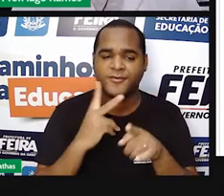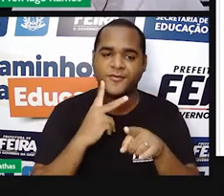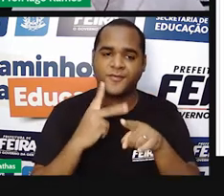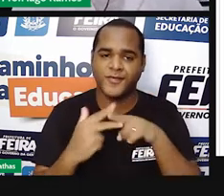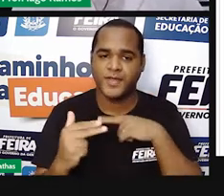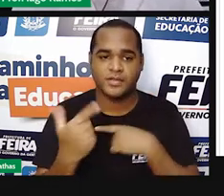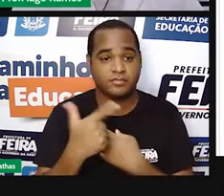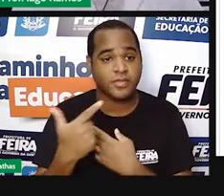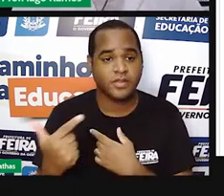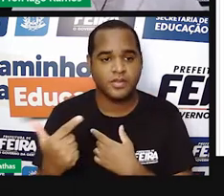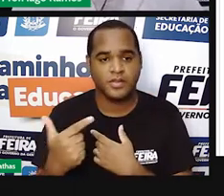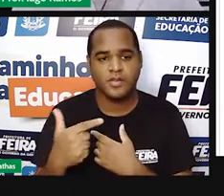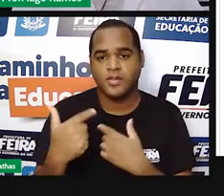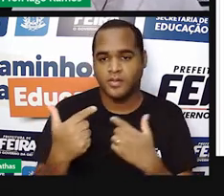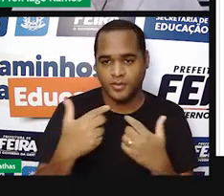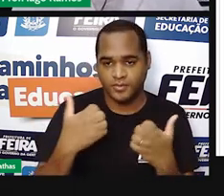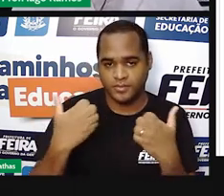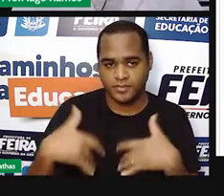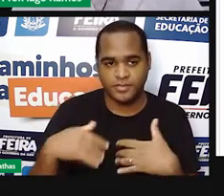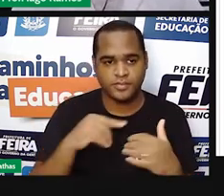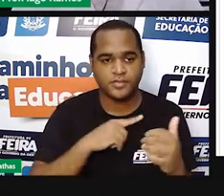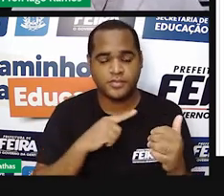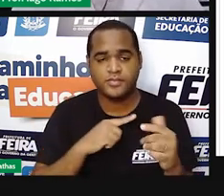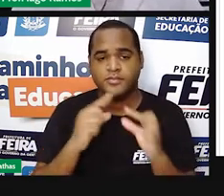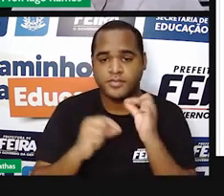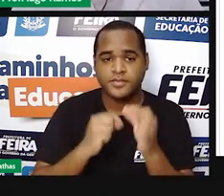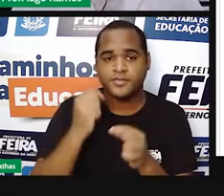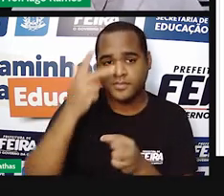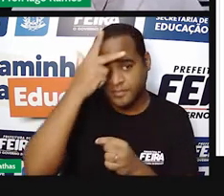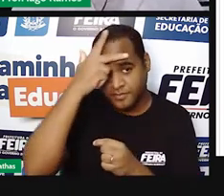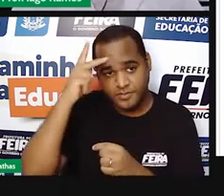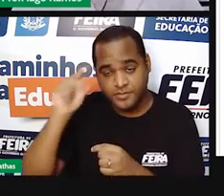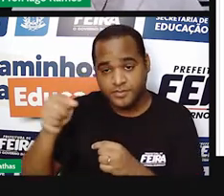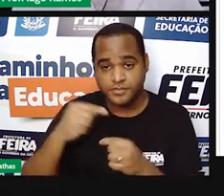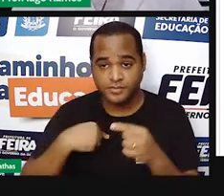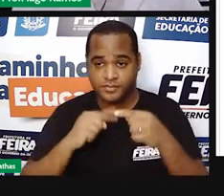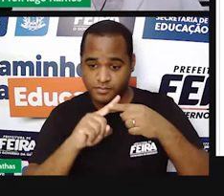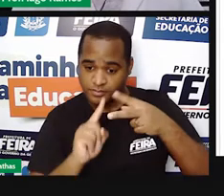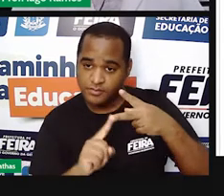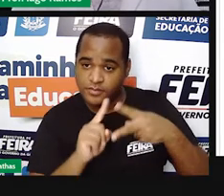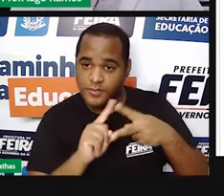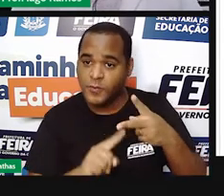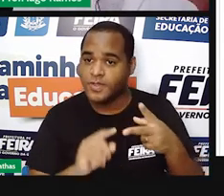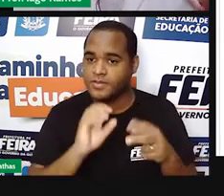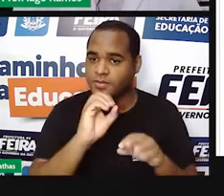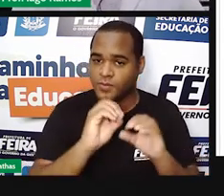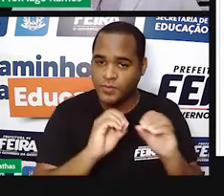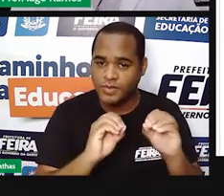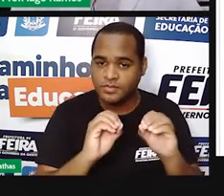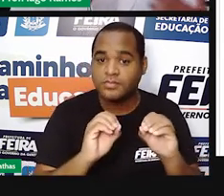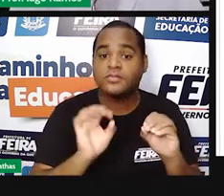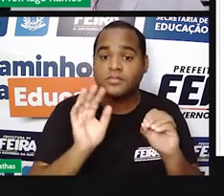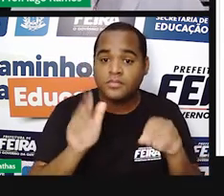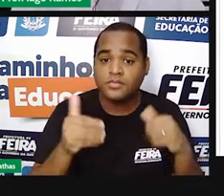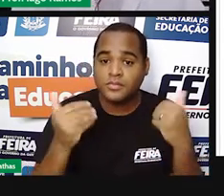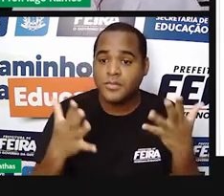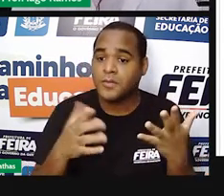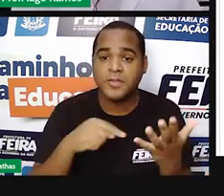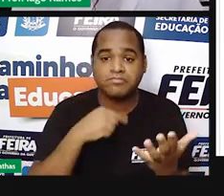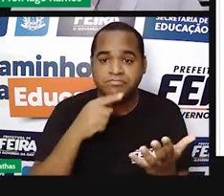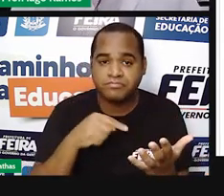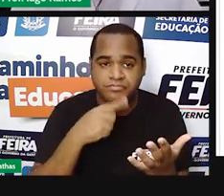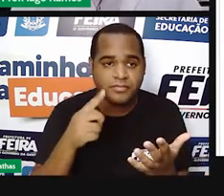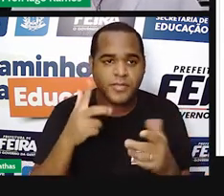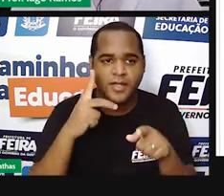né teria que ter dado três círculos aqui aqui só deu dois tá então ele não vai conseguir